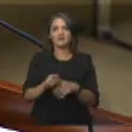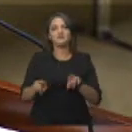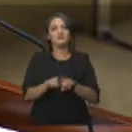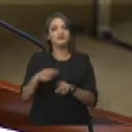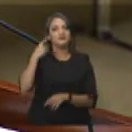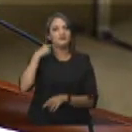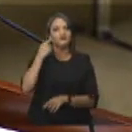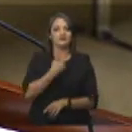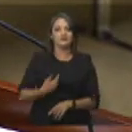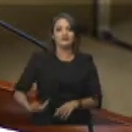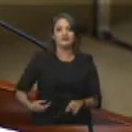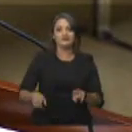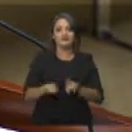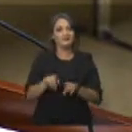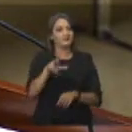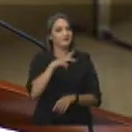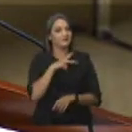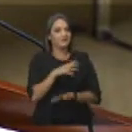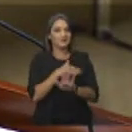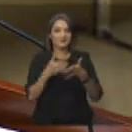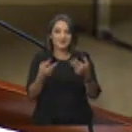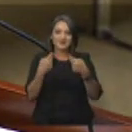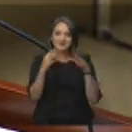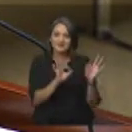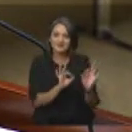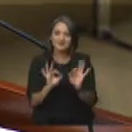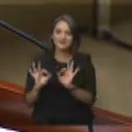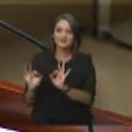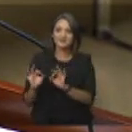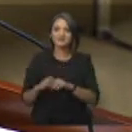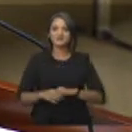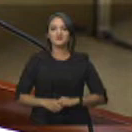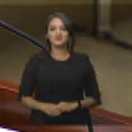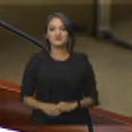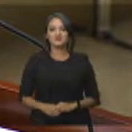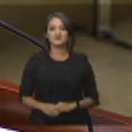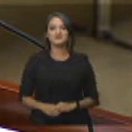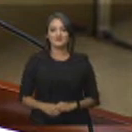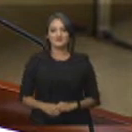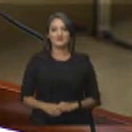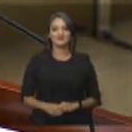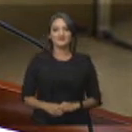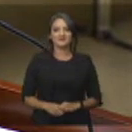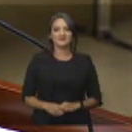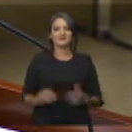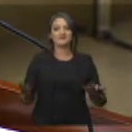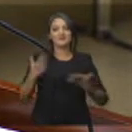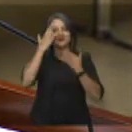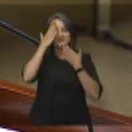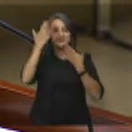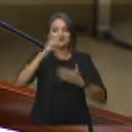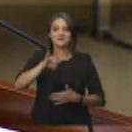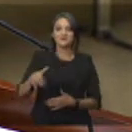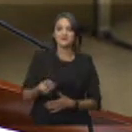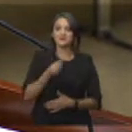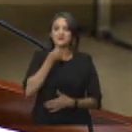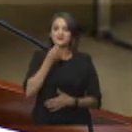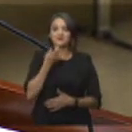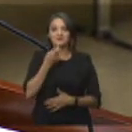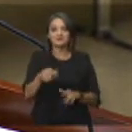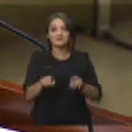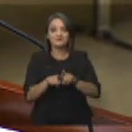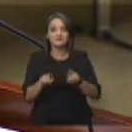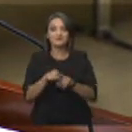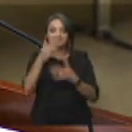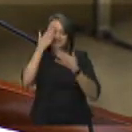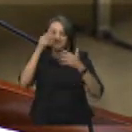públicos e privados e todos aqueles que nos acompanham. Excelências, agradecendo a oportunidade da fala e a atenção,